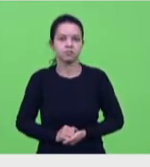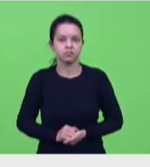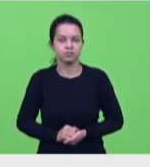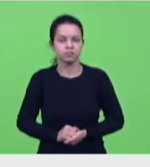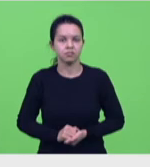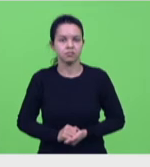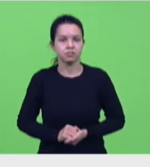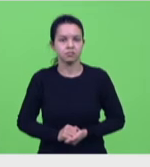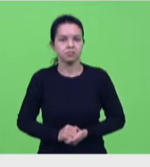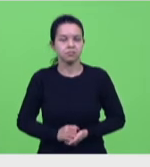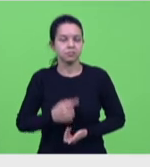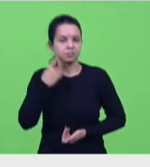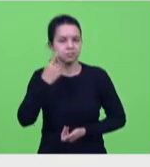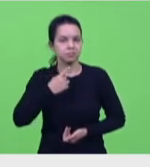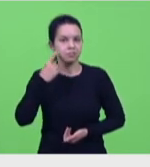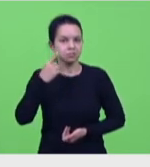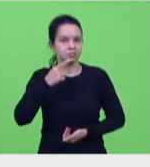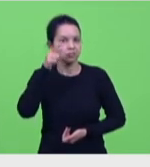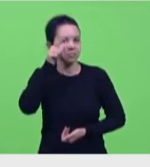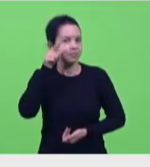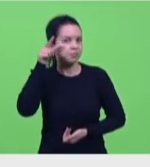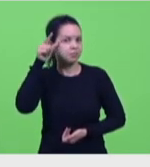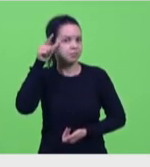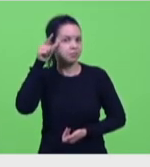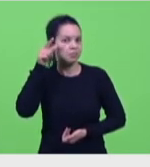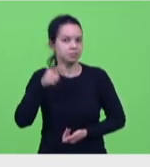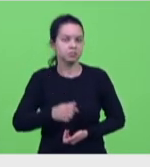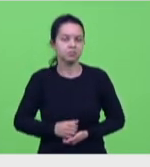Como vota deputado Laércio Schuster?